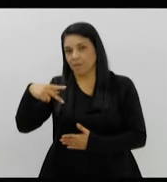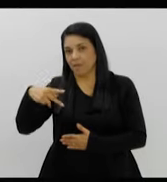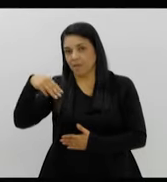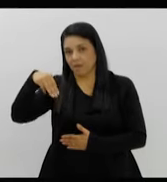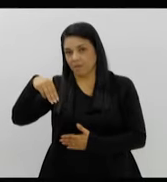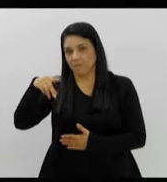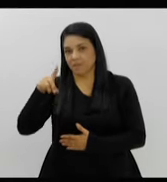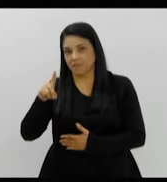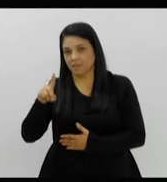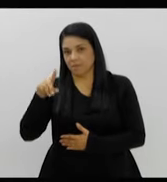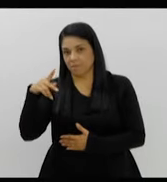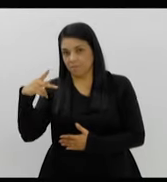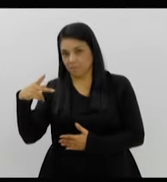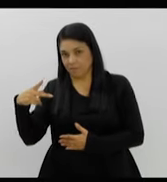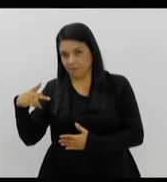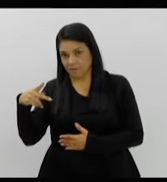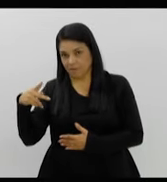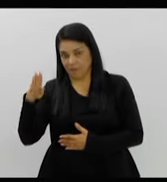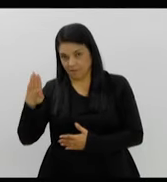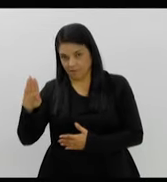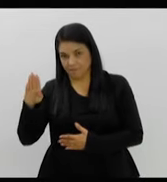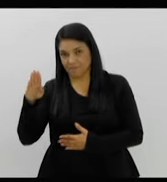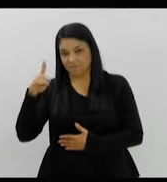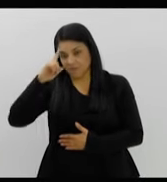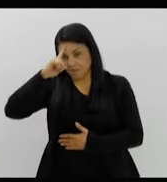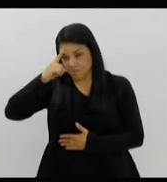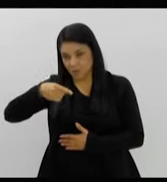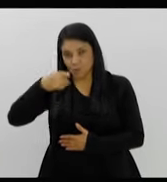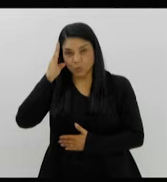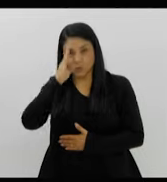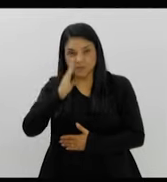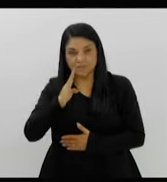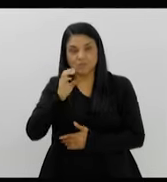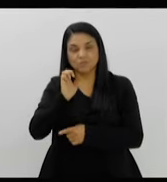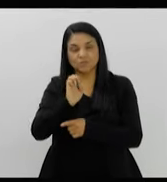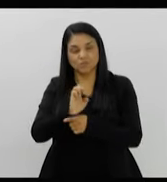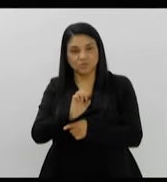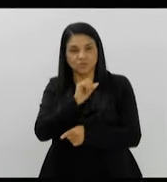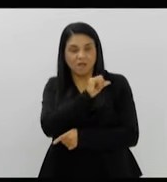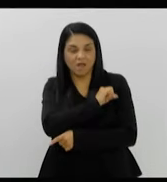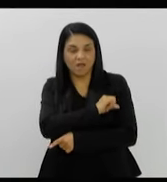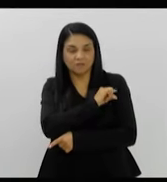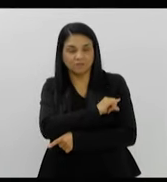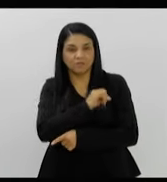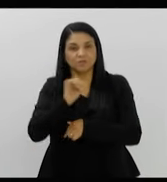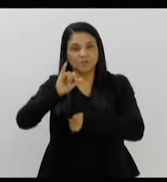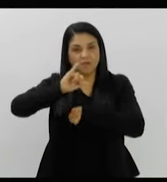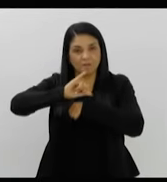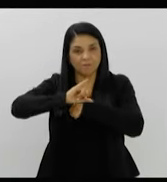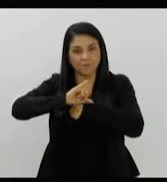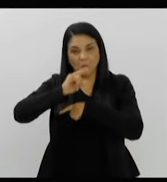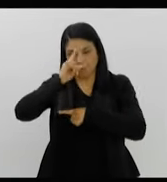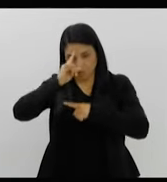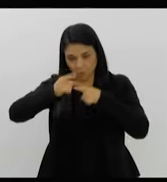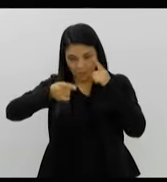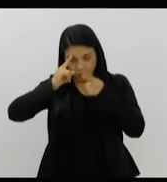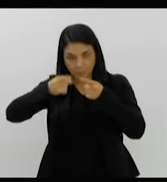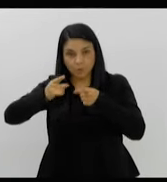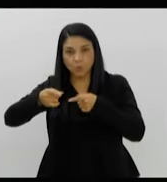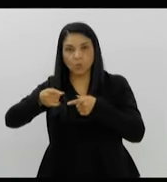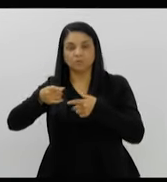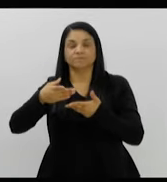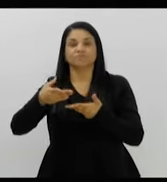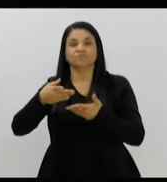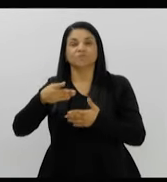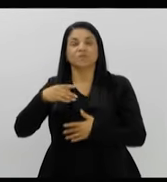mandou no Brasil como nunca que mandou no estado e na capital como nunca o senhor Eduardo